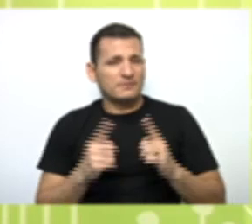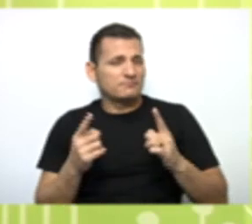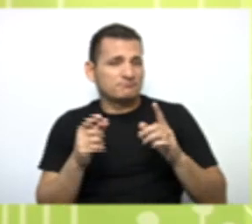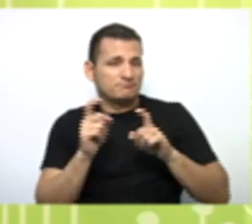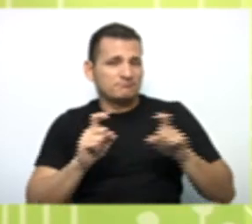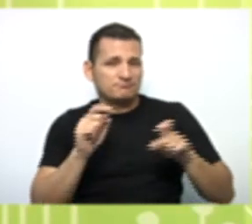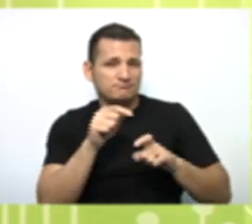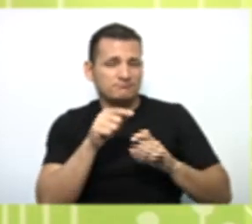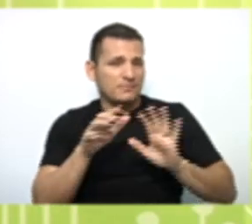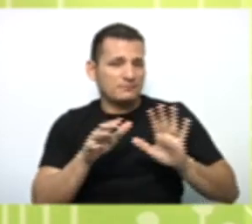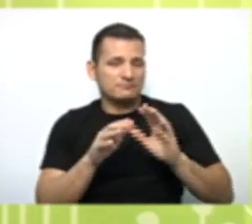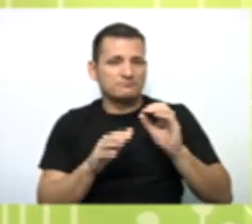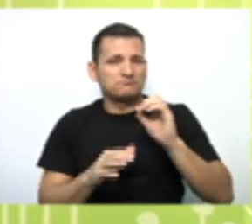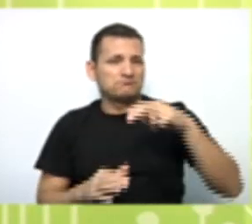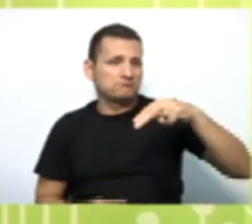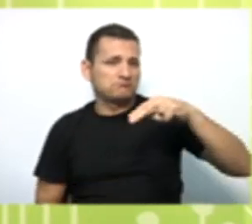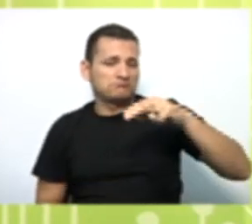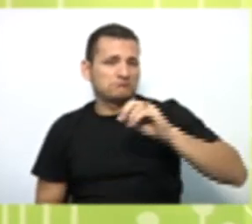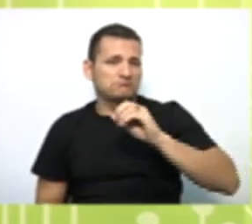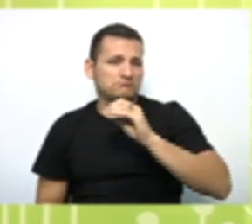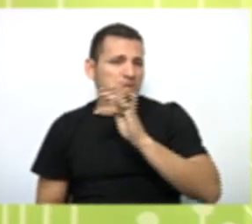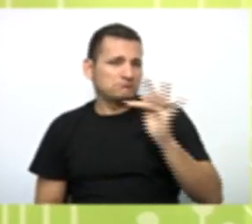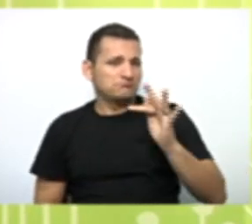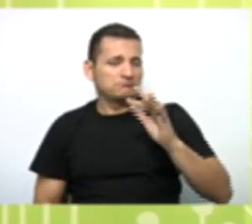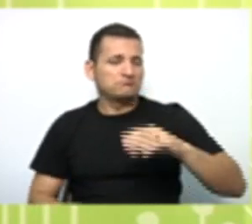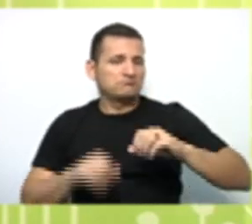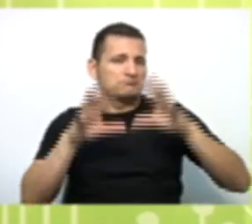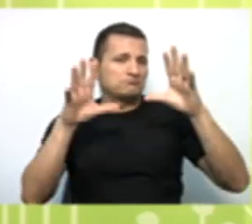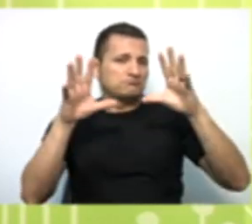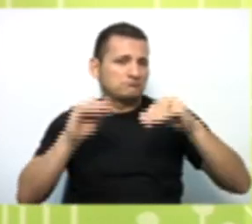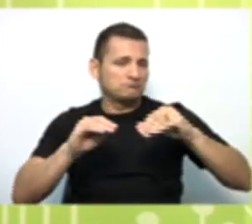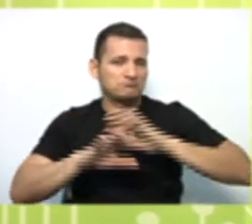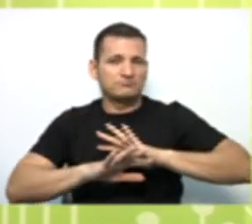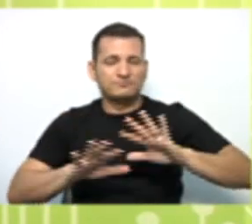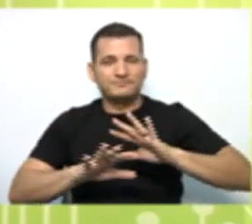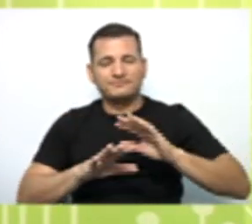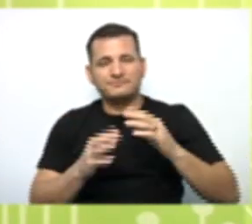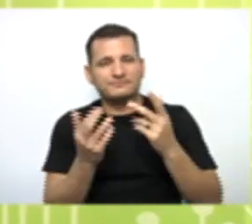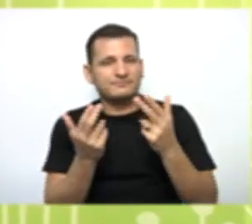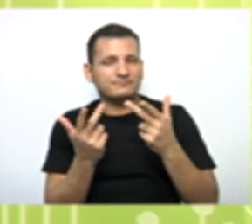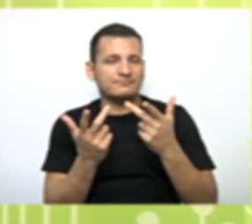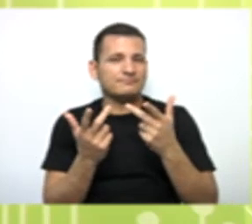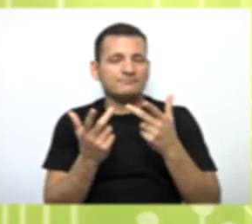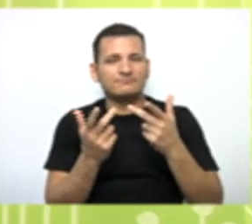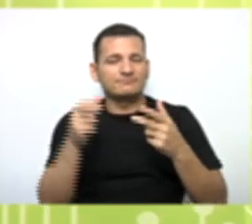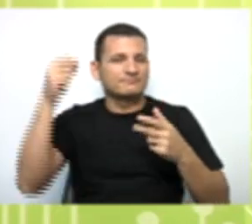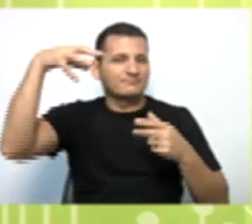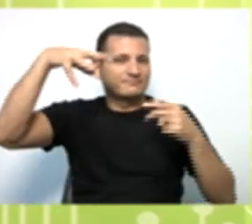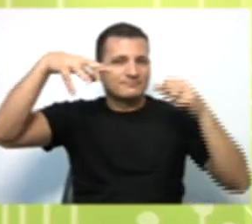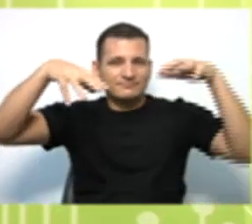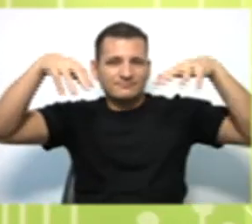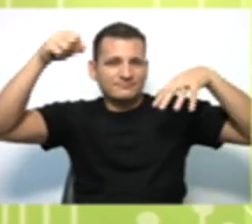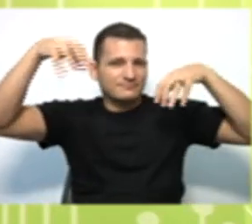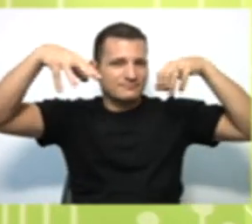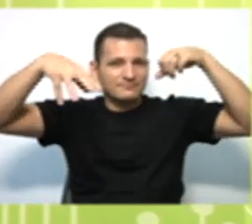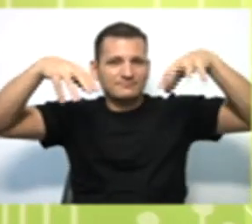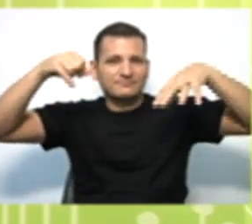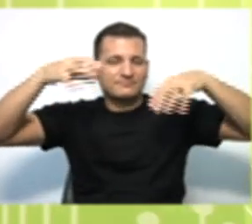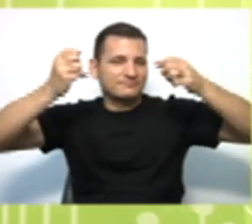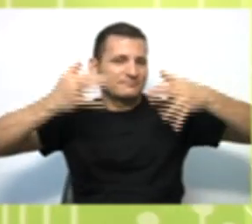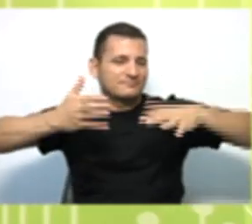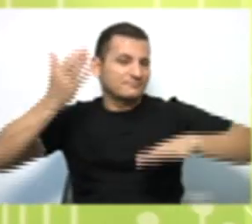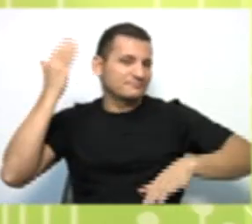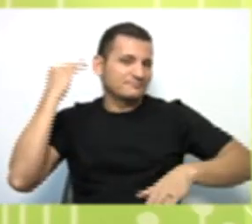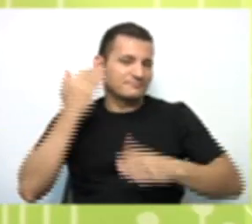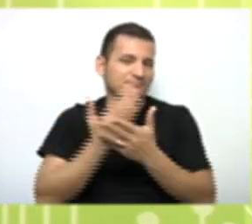isso, ligado e desligado, né? É um conjunto de lâmpadas, como falei na última aula, né? Lâmpadas que podem estar ligado e desligado ao mesmo tempo e